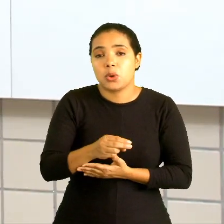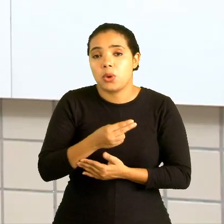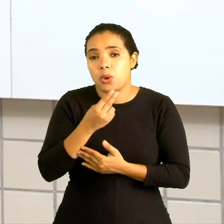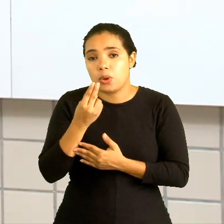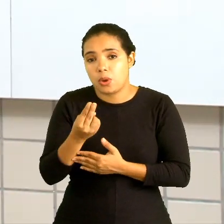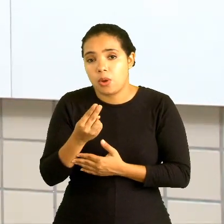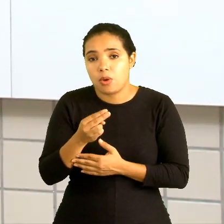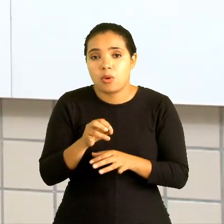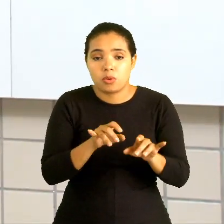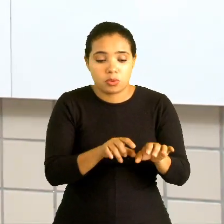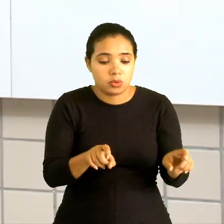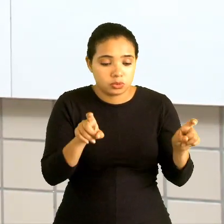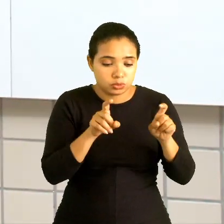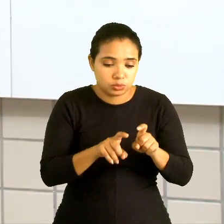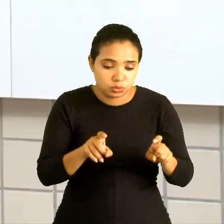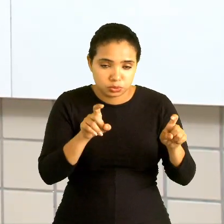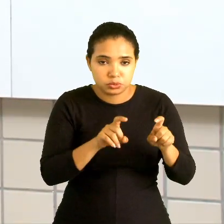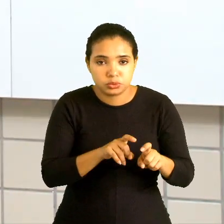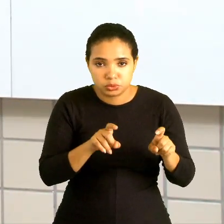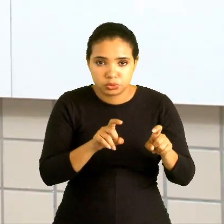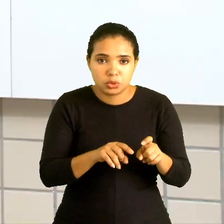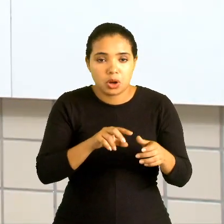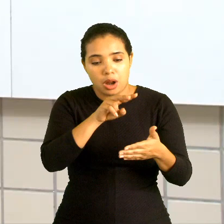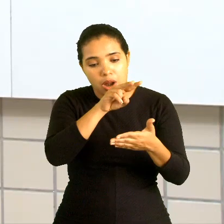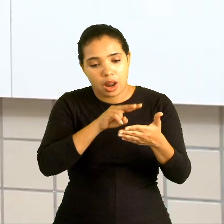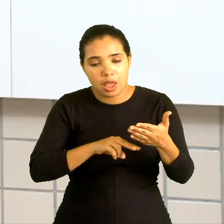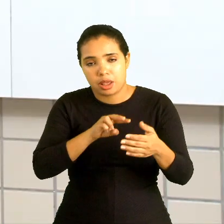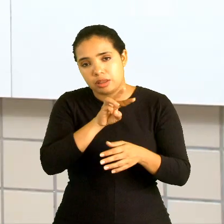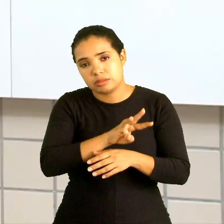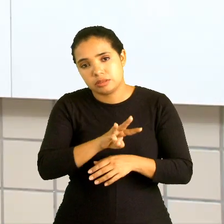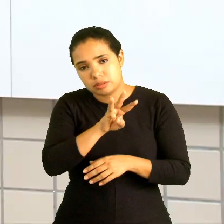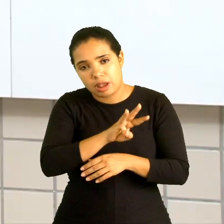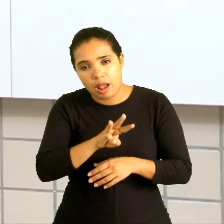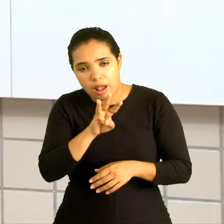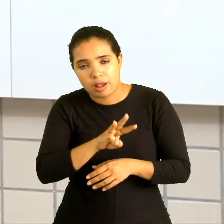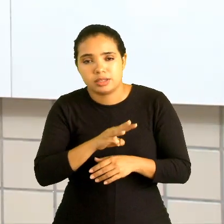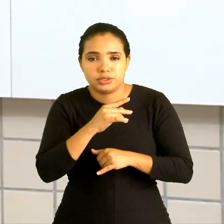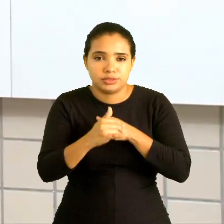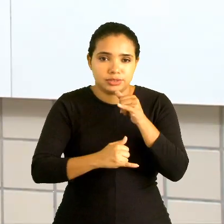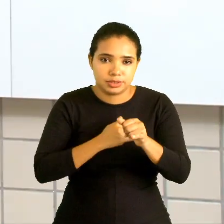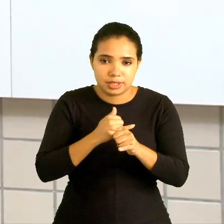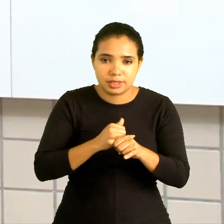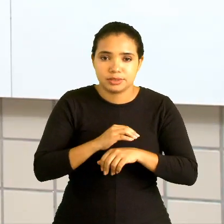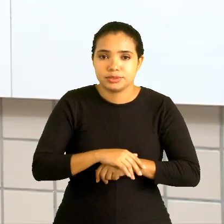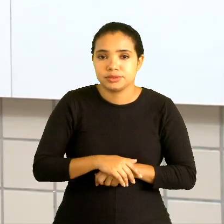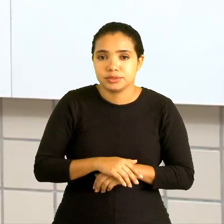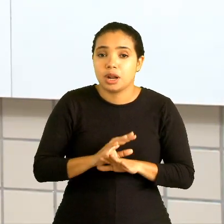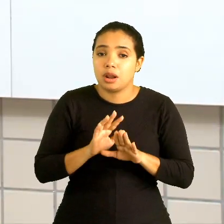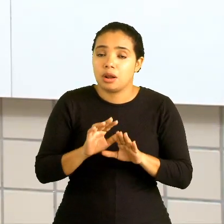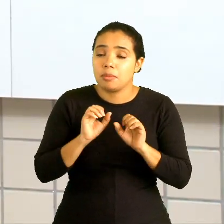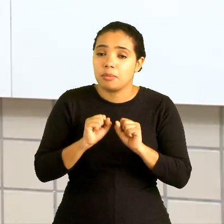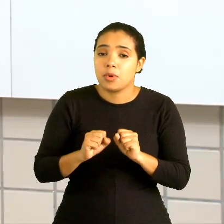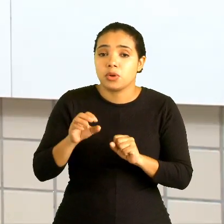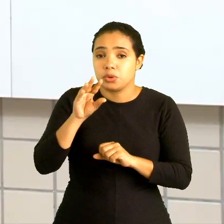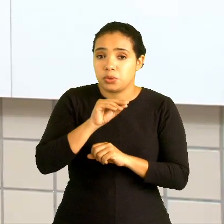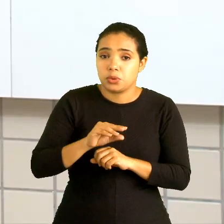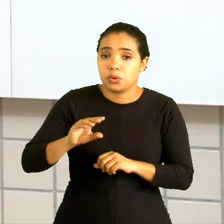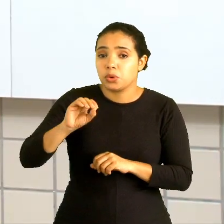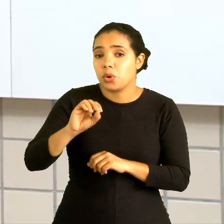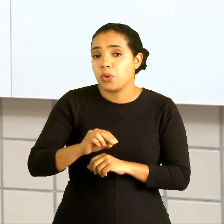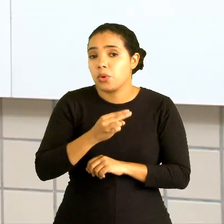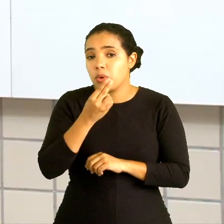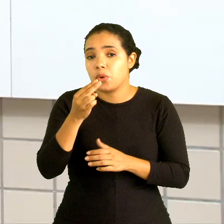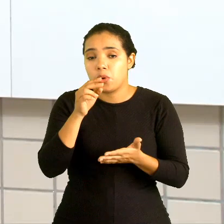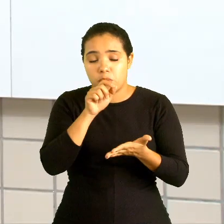ou digitais, né? Ou a gente pode ler nos sites na internet. Ela pode ser oral ou